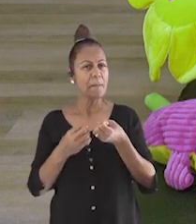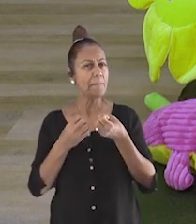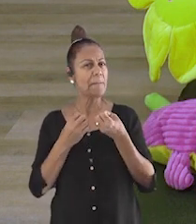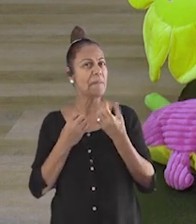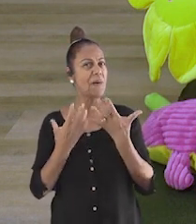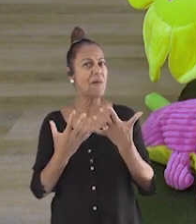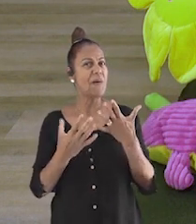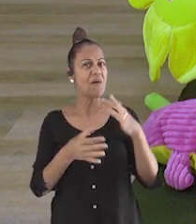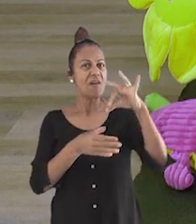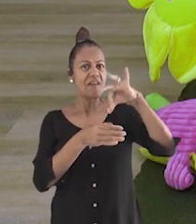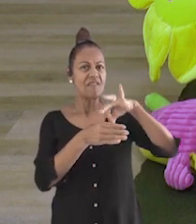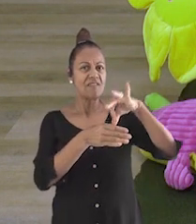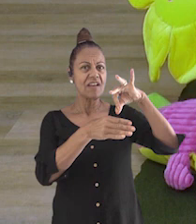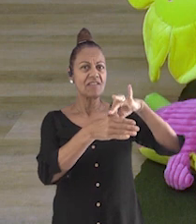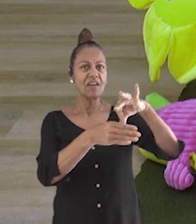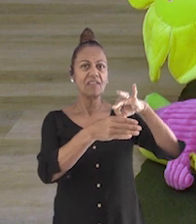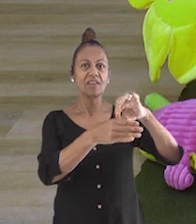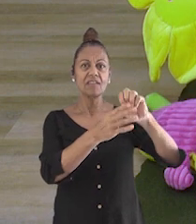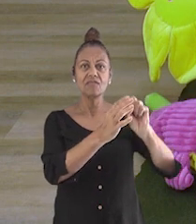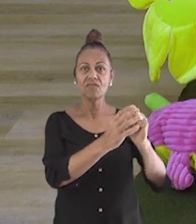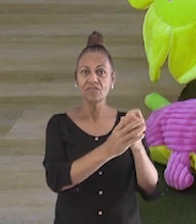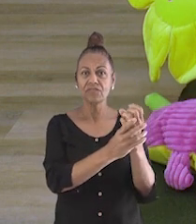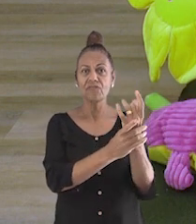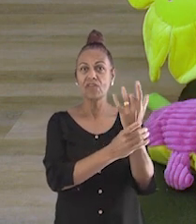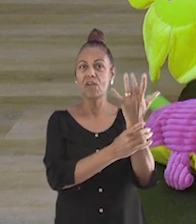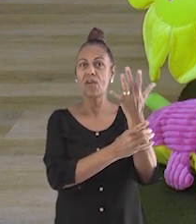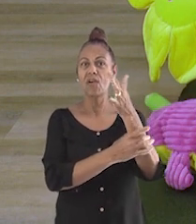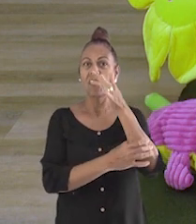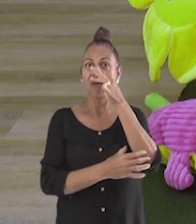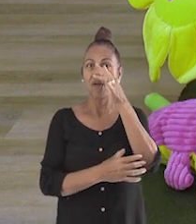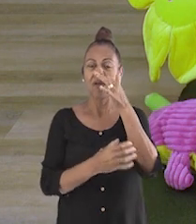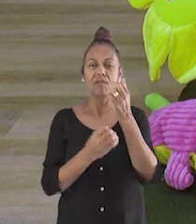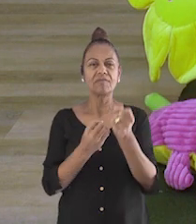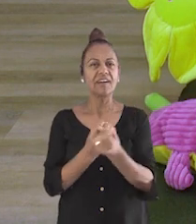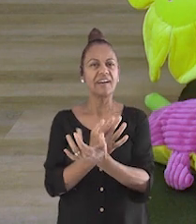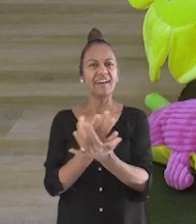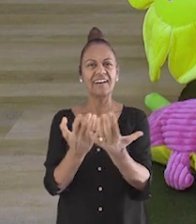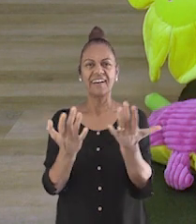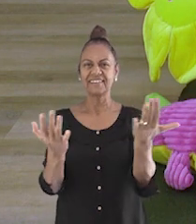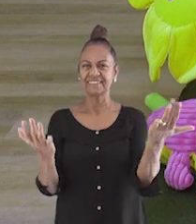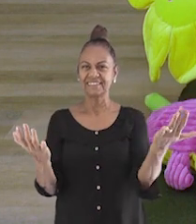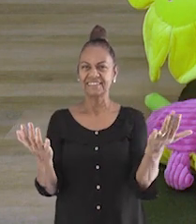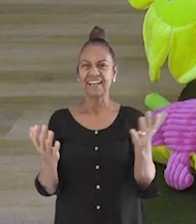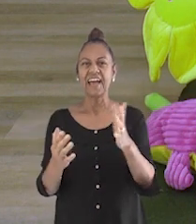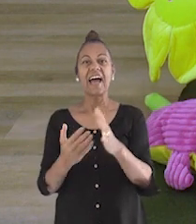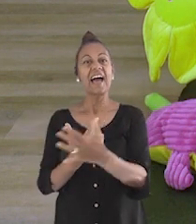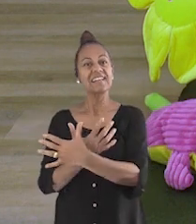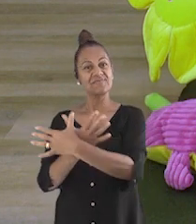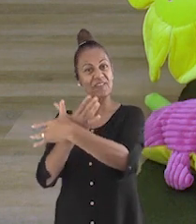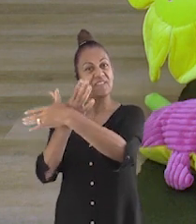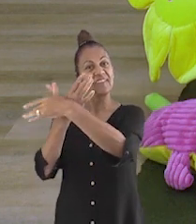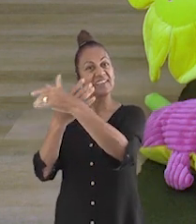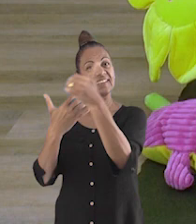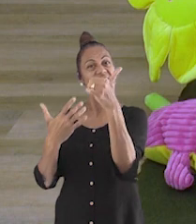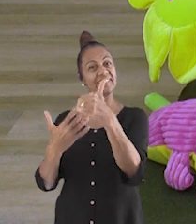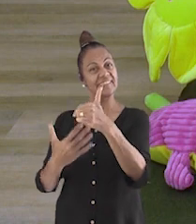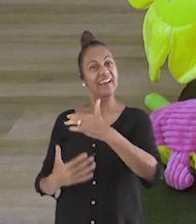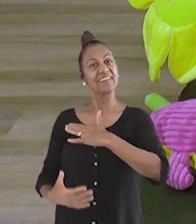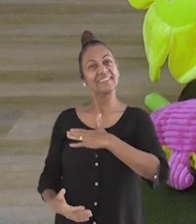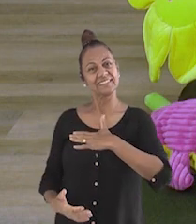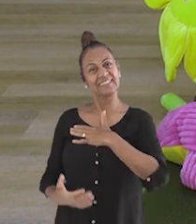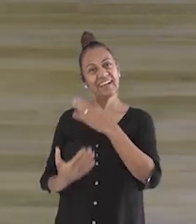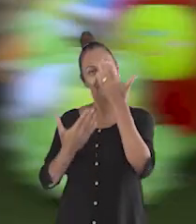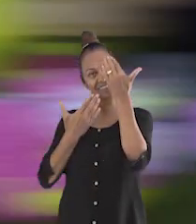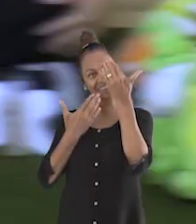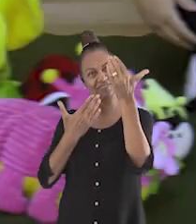vocês também, crianças e famílias. As borboletas irão gostar e